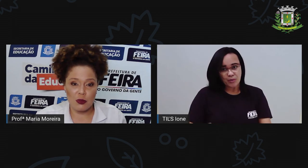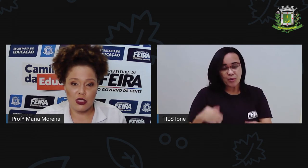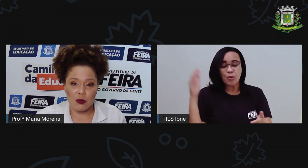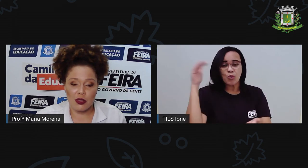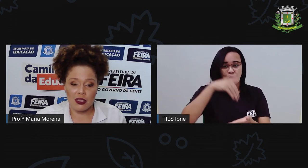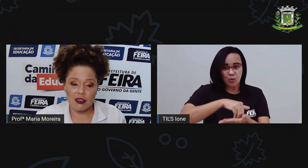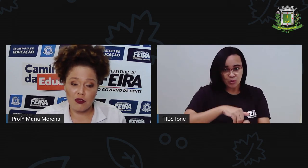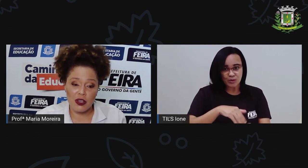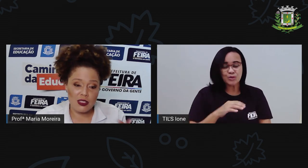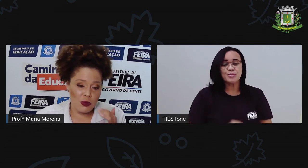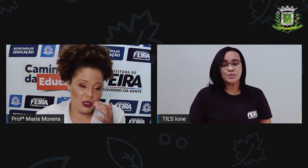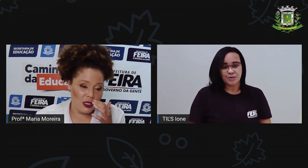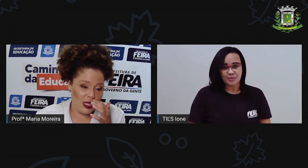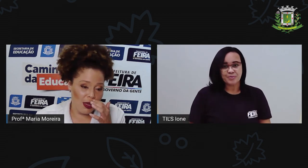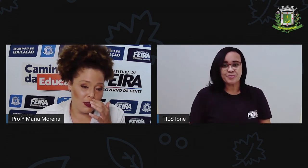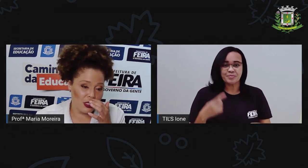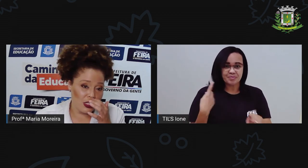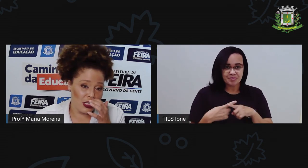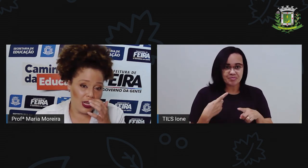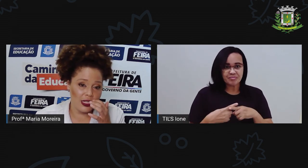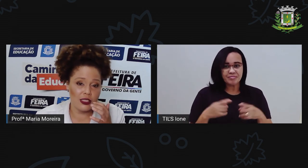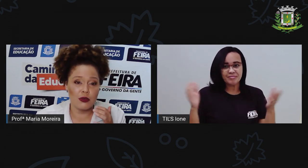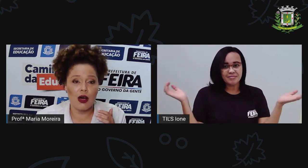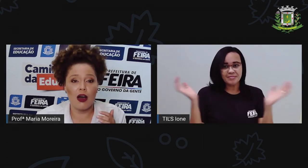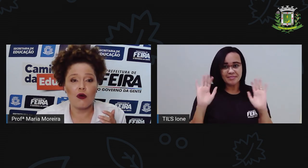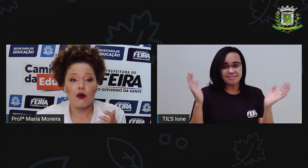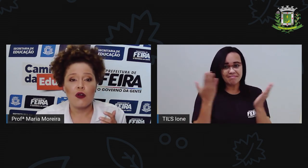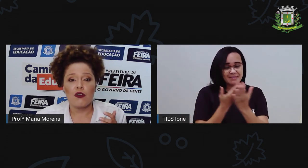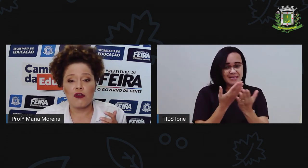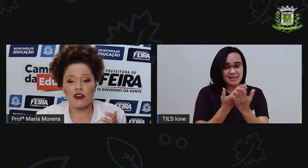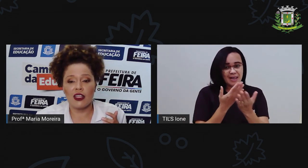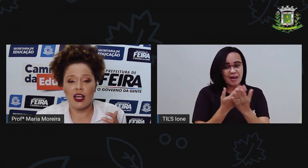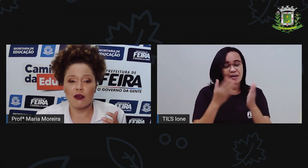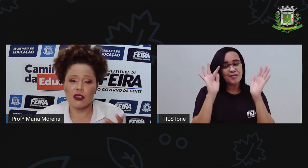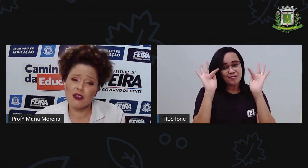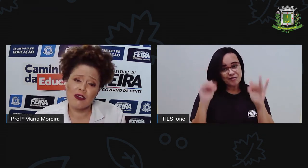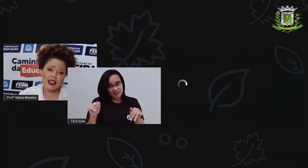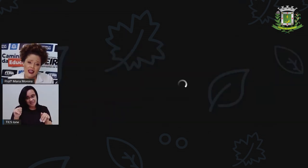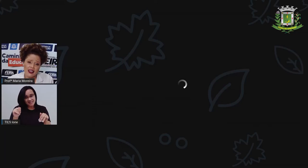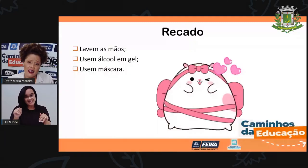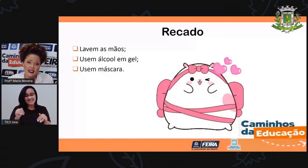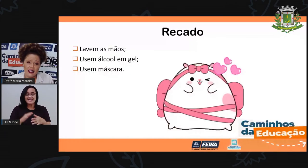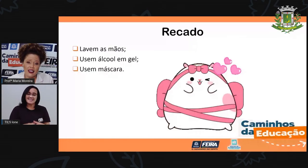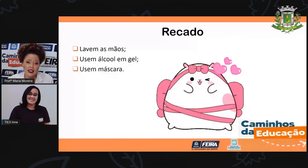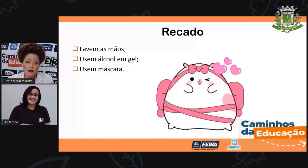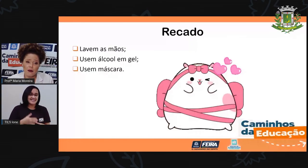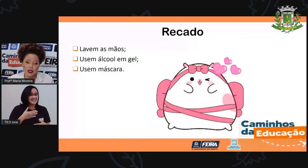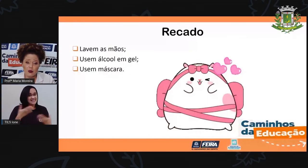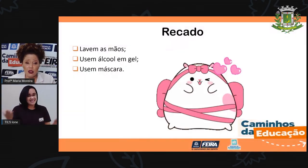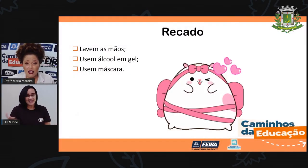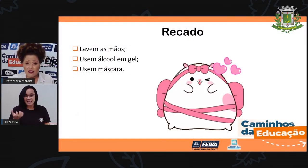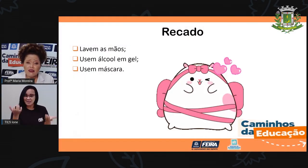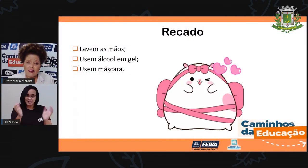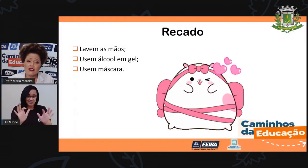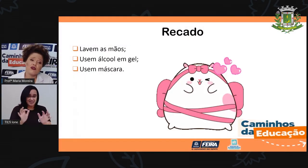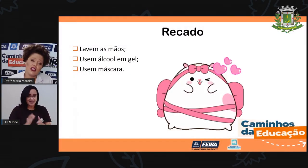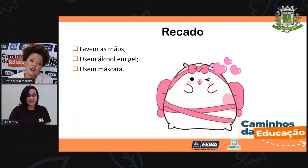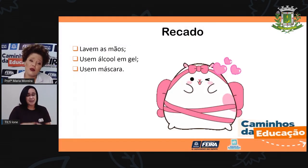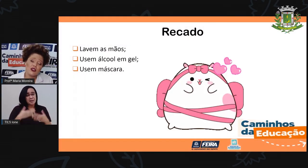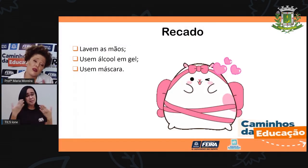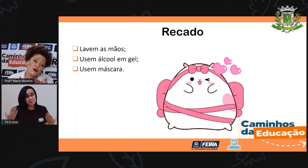se despedir. Porque, infelizmente, a nossa aula está chegando ao final. Não que eu queira, né? Mas porque,